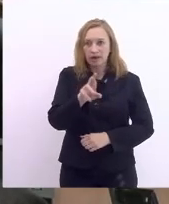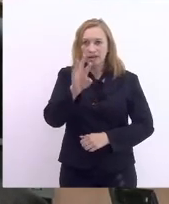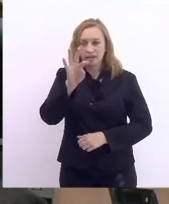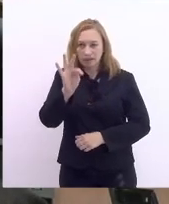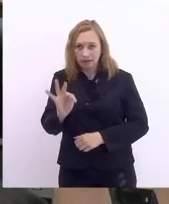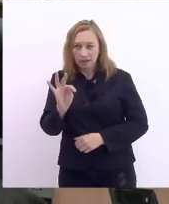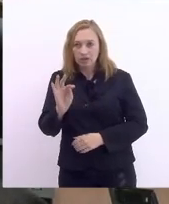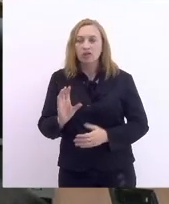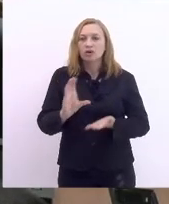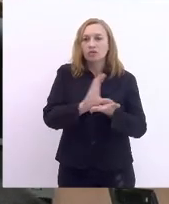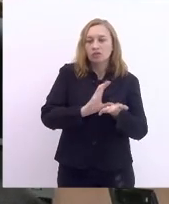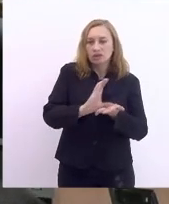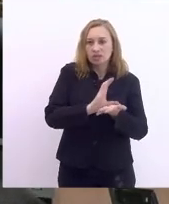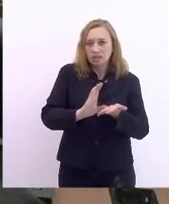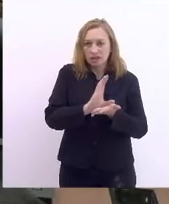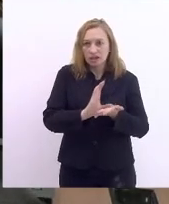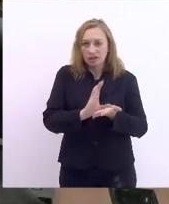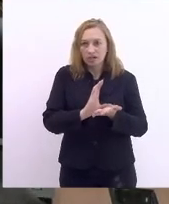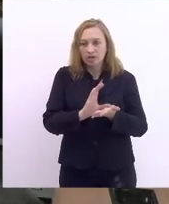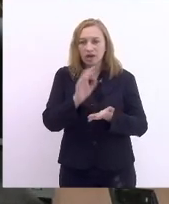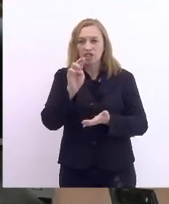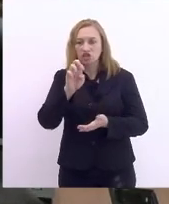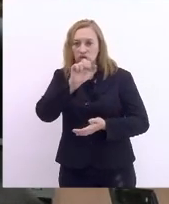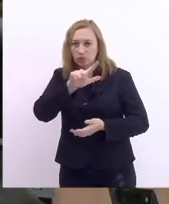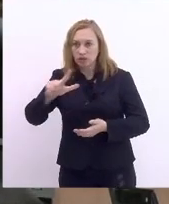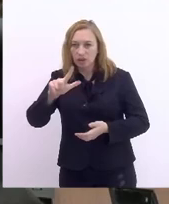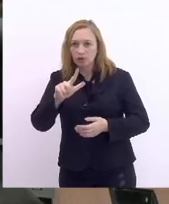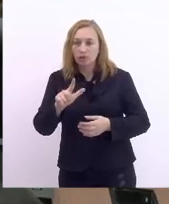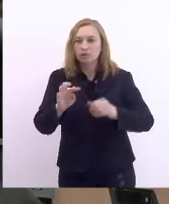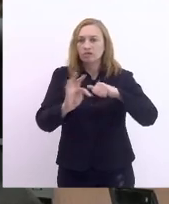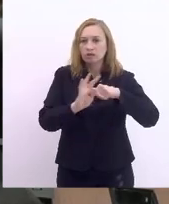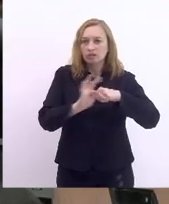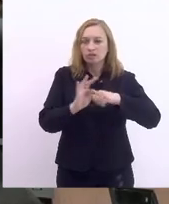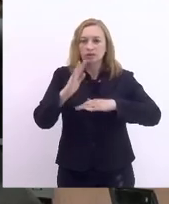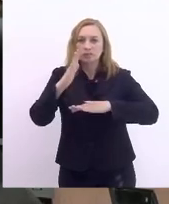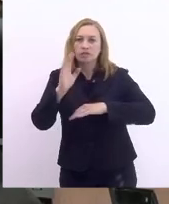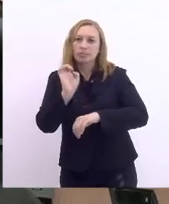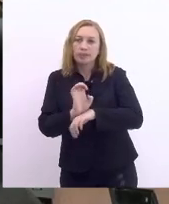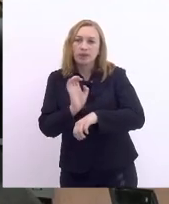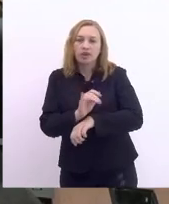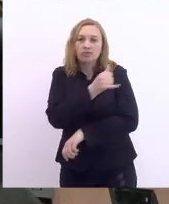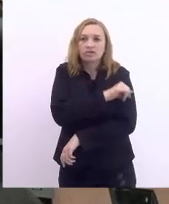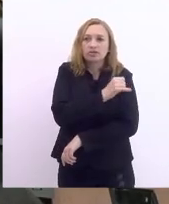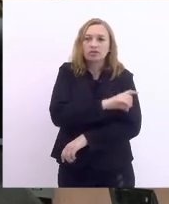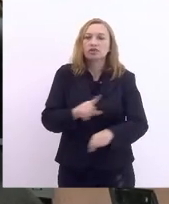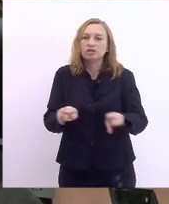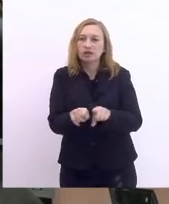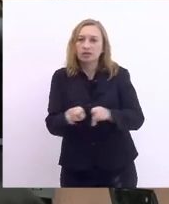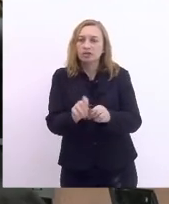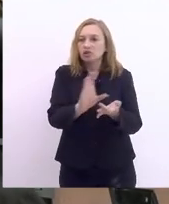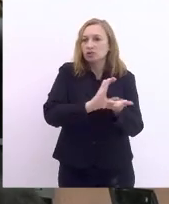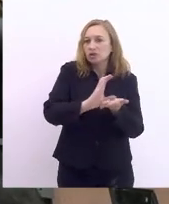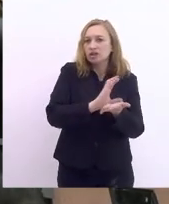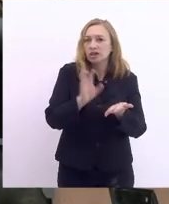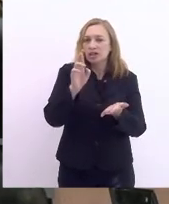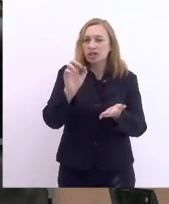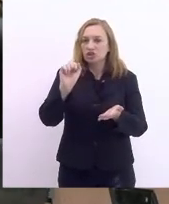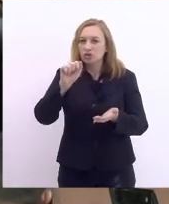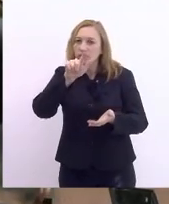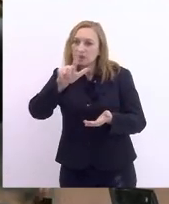Conselho Regional dos técnicos industriais do Estado do Rio de Janeiro e dos conselheiros regionais